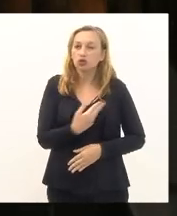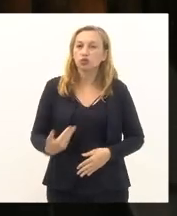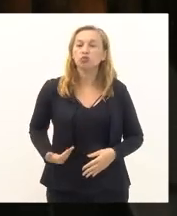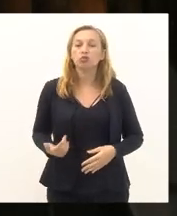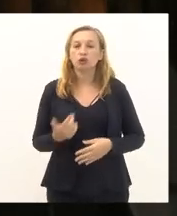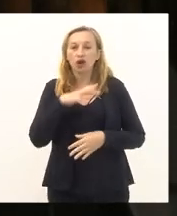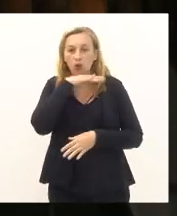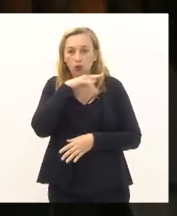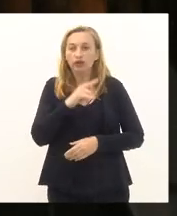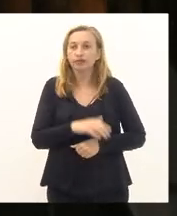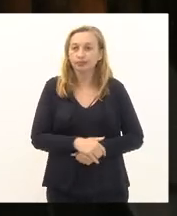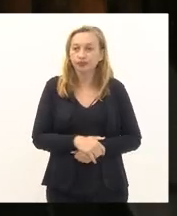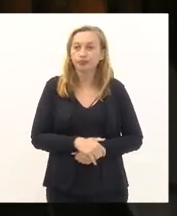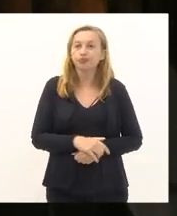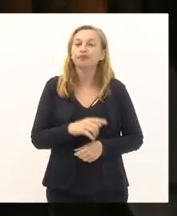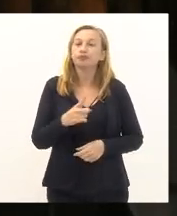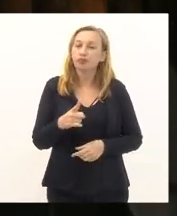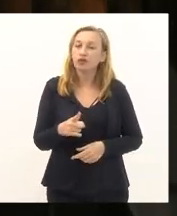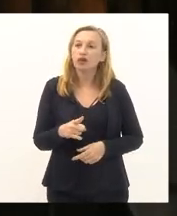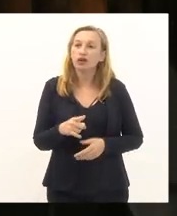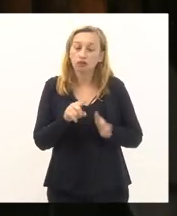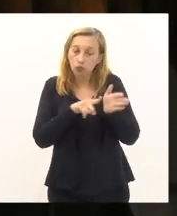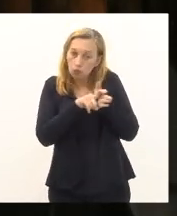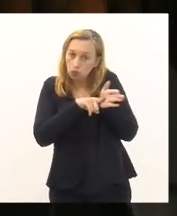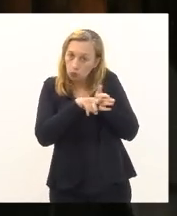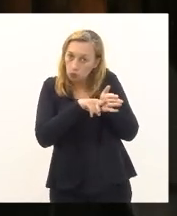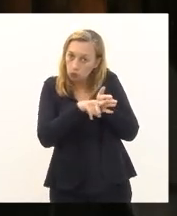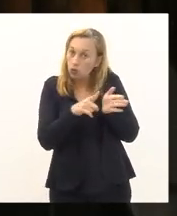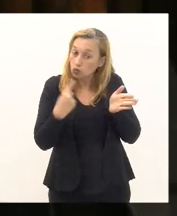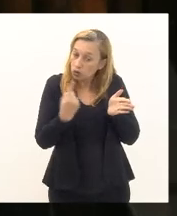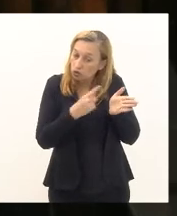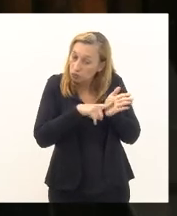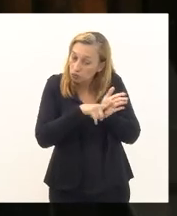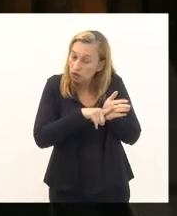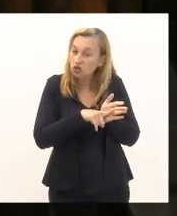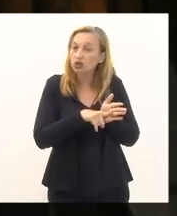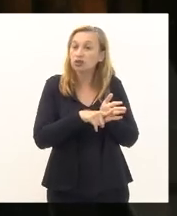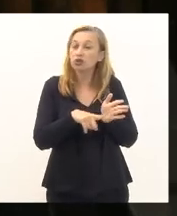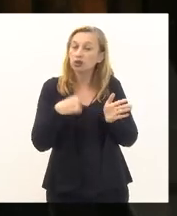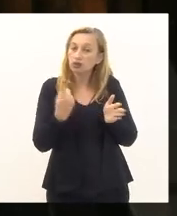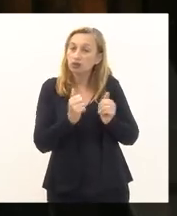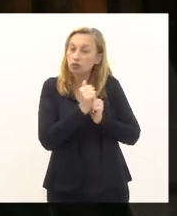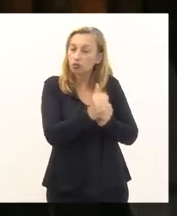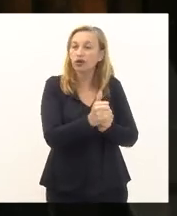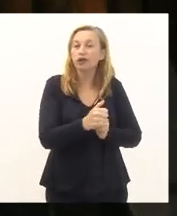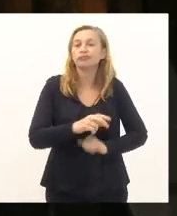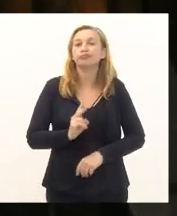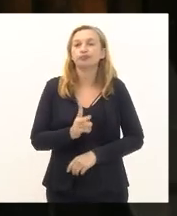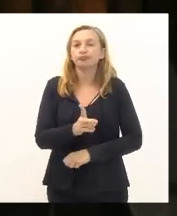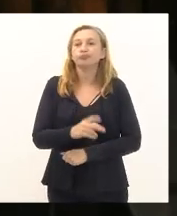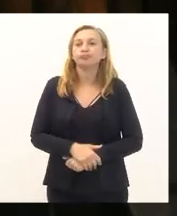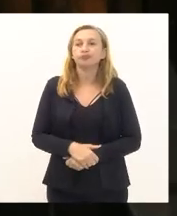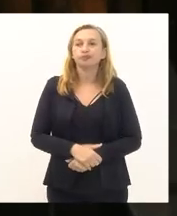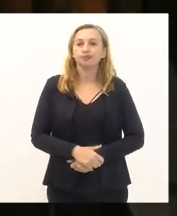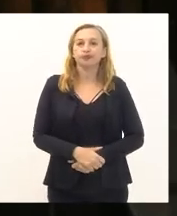absolutamente inaceitável. Está no nosso radar, está no nosso radar, e nós vamos seguir acompanhando.